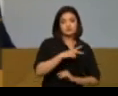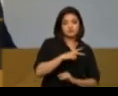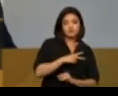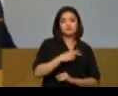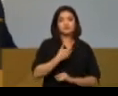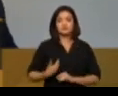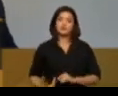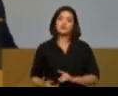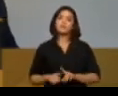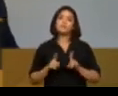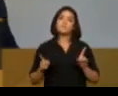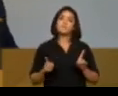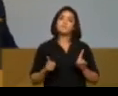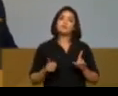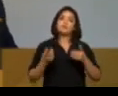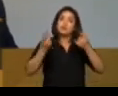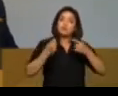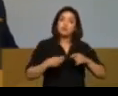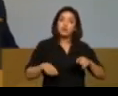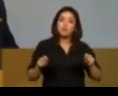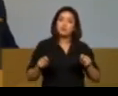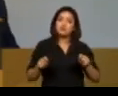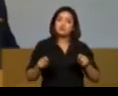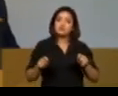ficando exoneradas desta exigência